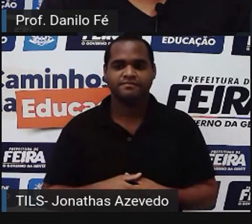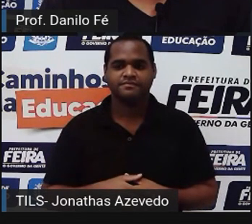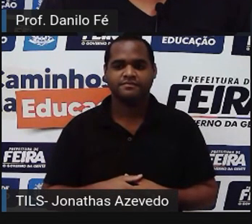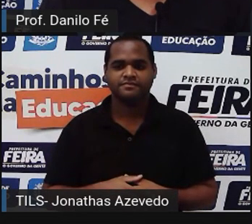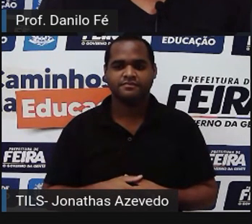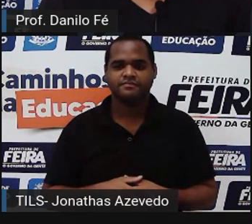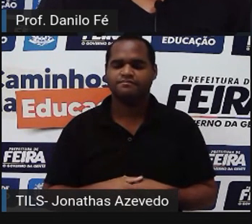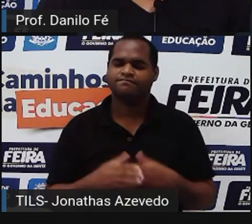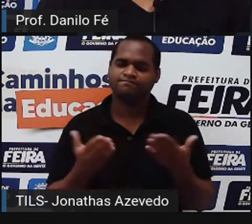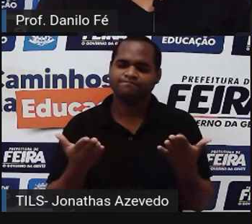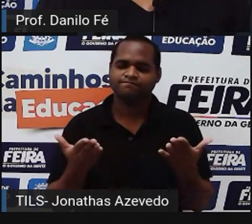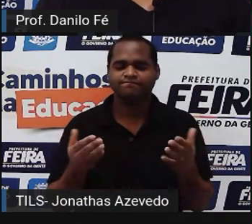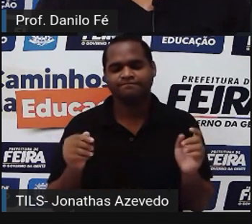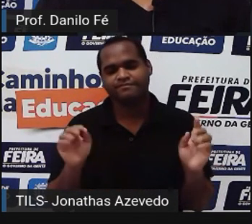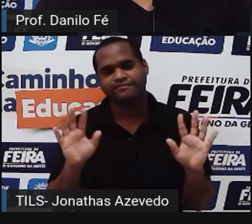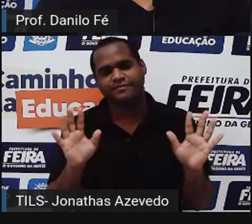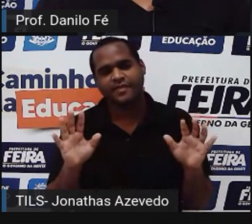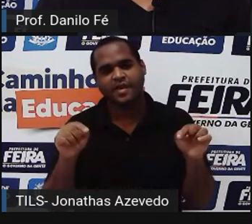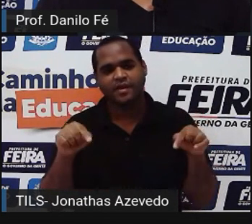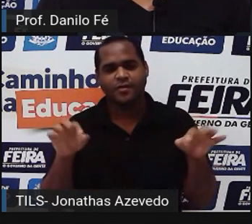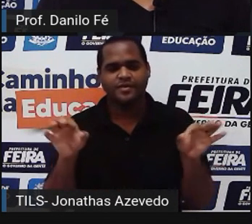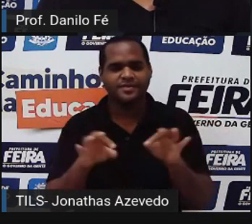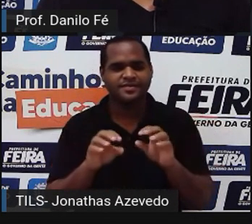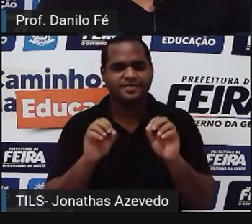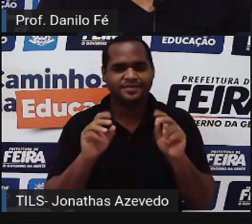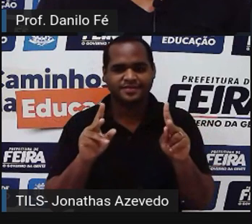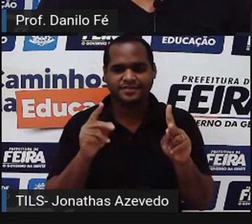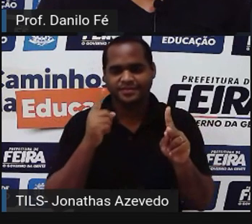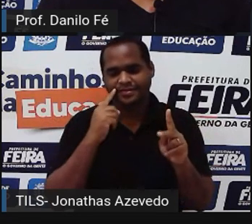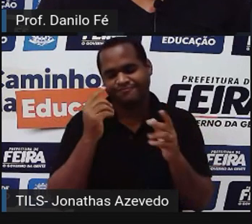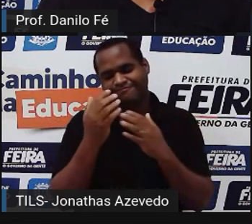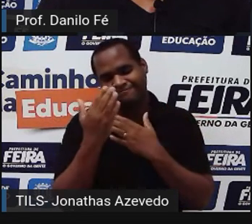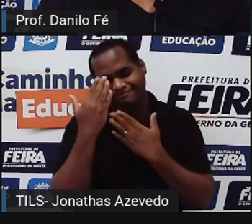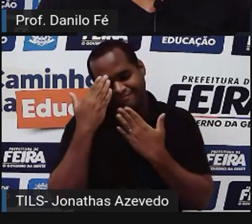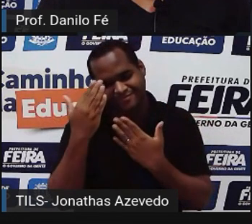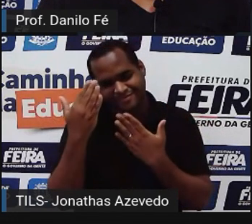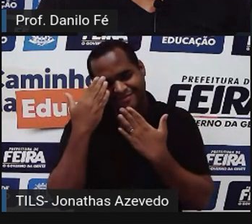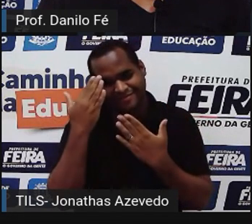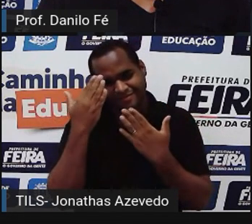me despedindo por aqui. Deixo com vocês o meu muito obrigado.